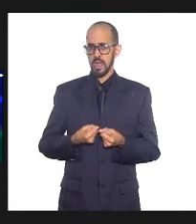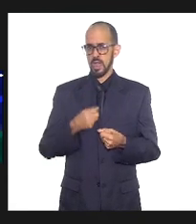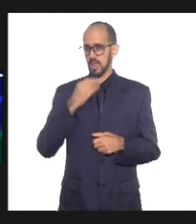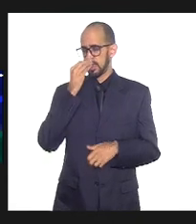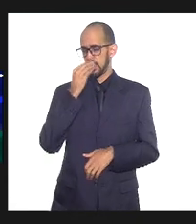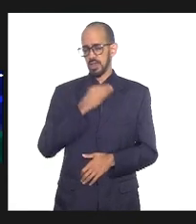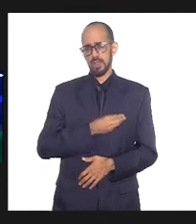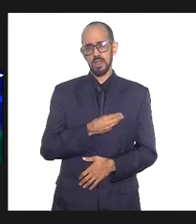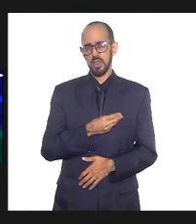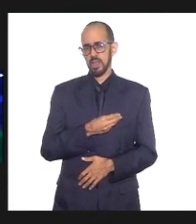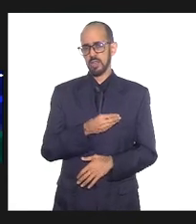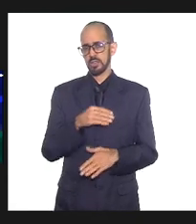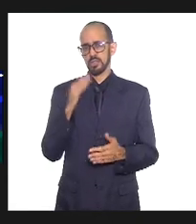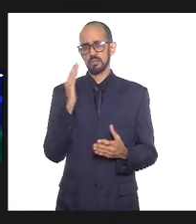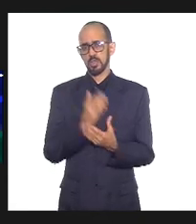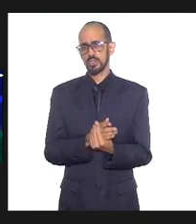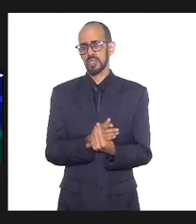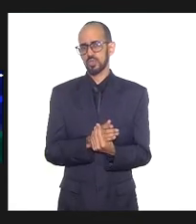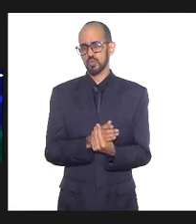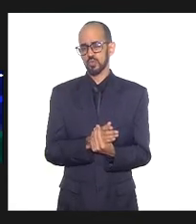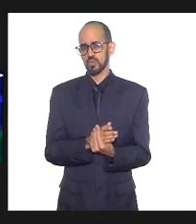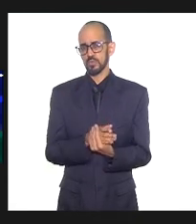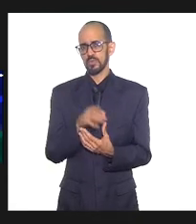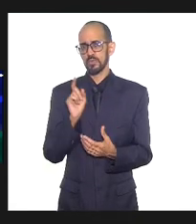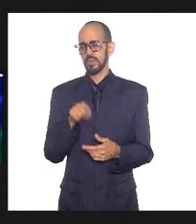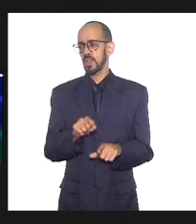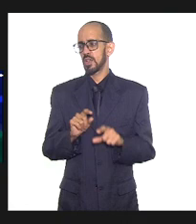desse processo, né? A negação